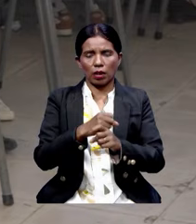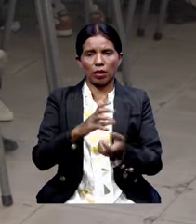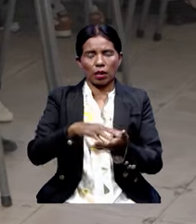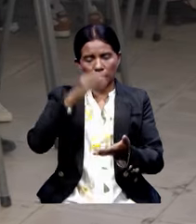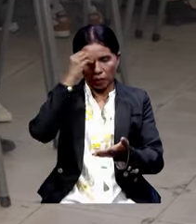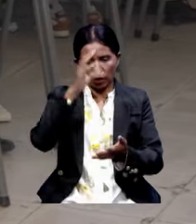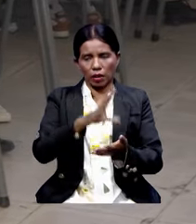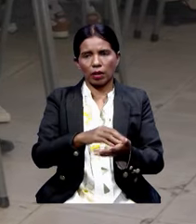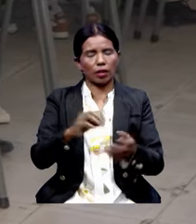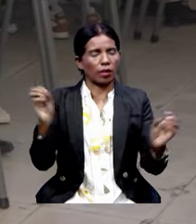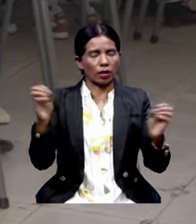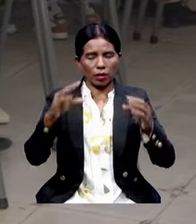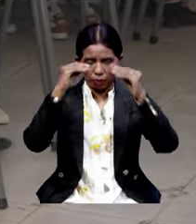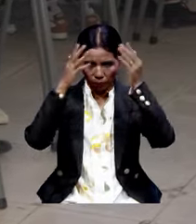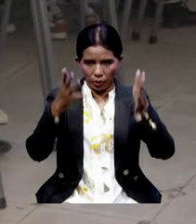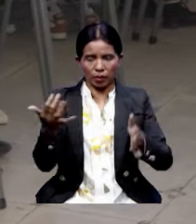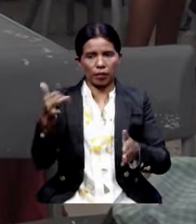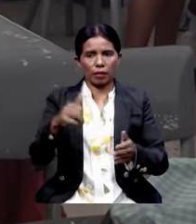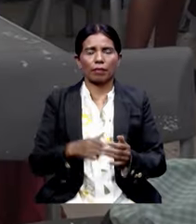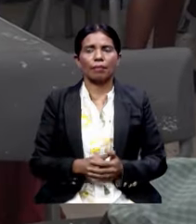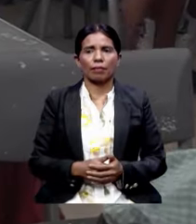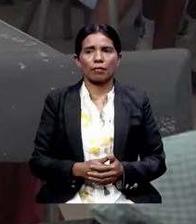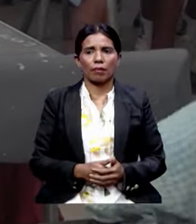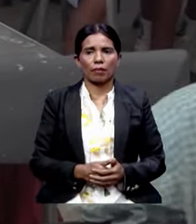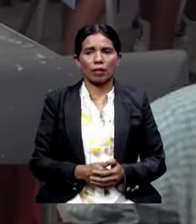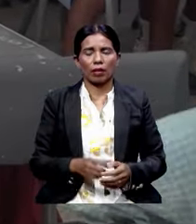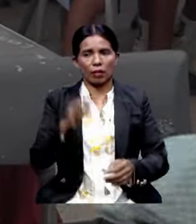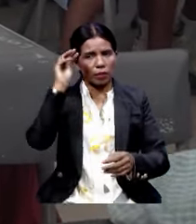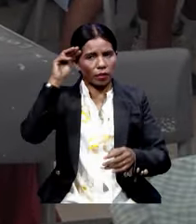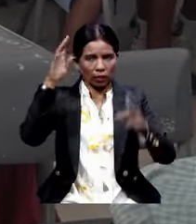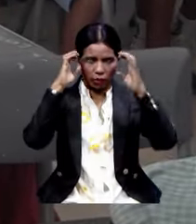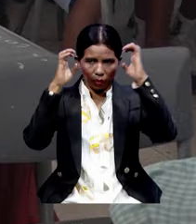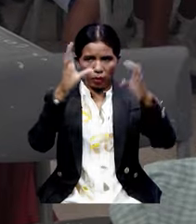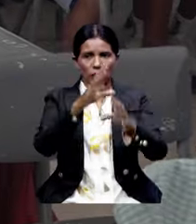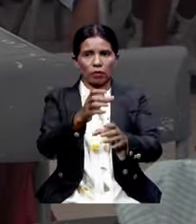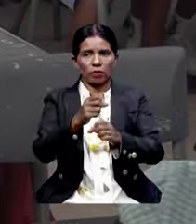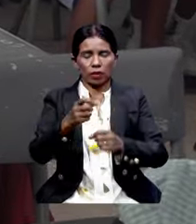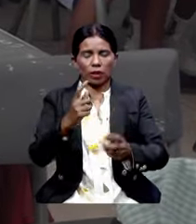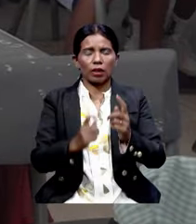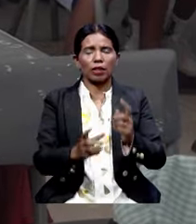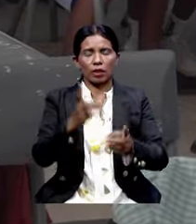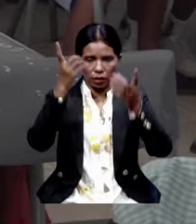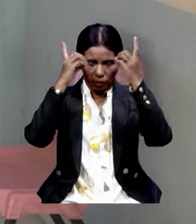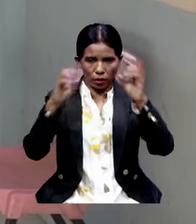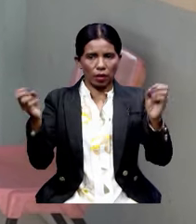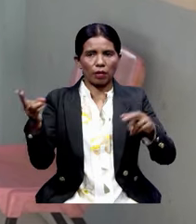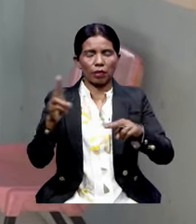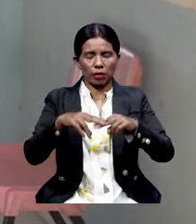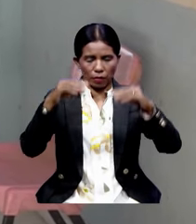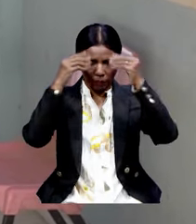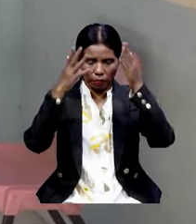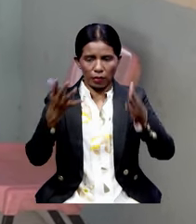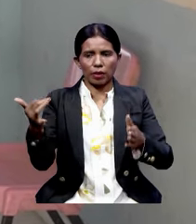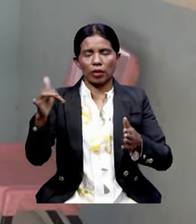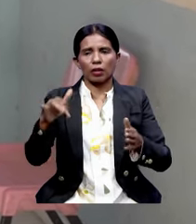dia, tamba falta professores. Situação não acontece, foi no Ministério da Educação, foi a decisão, onde lá estende contrato para professores